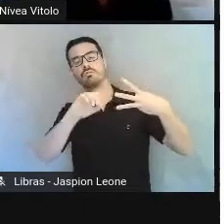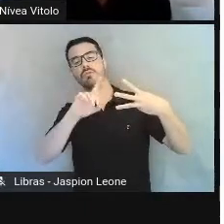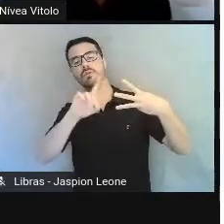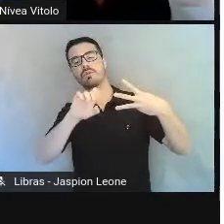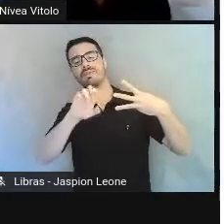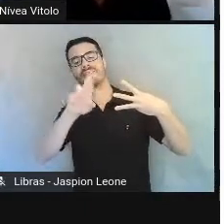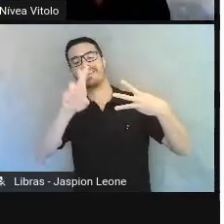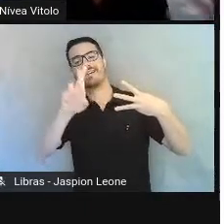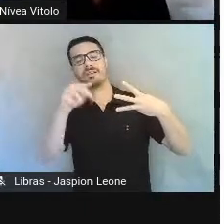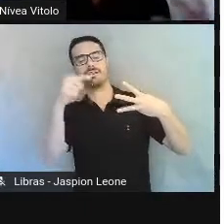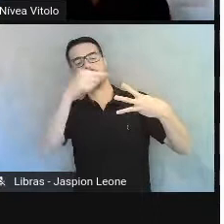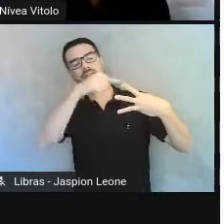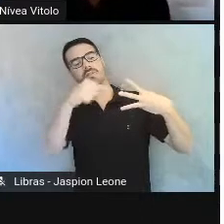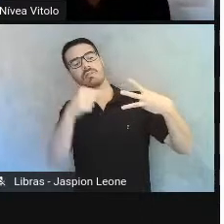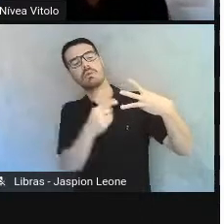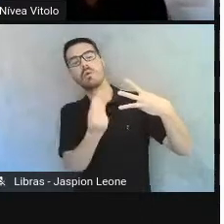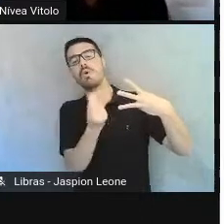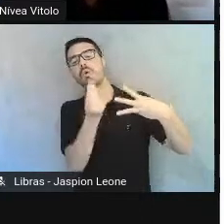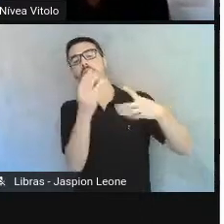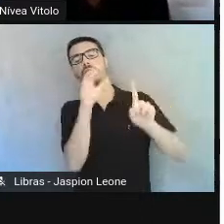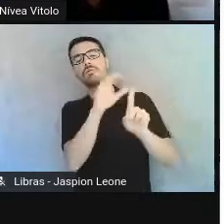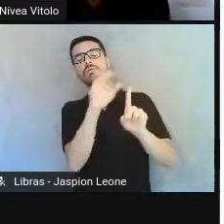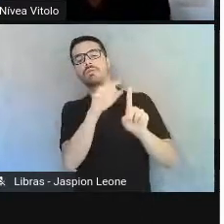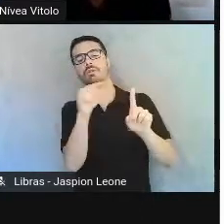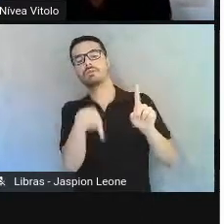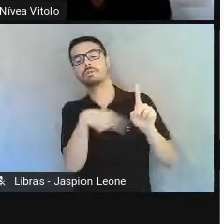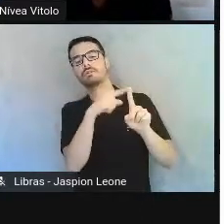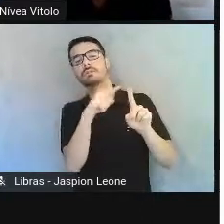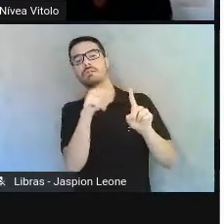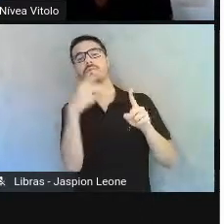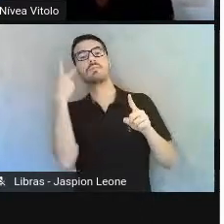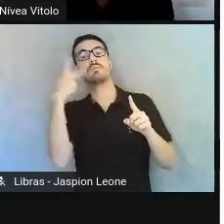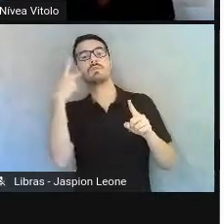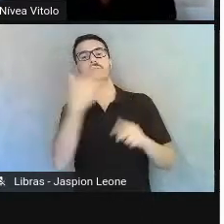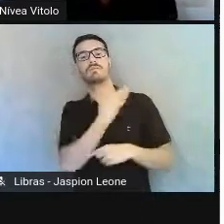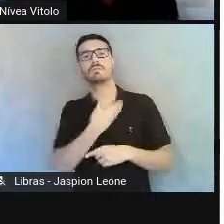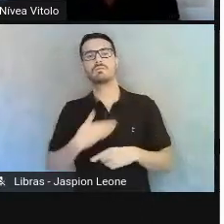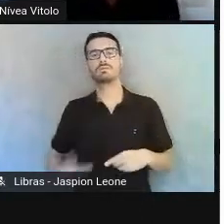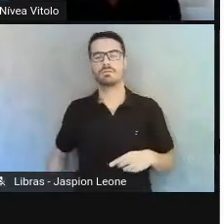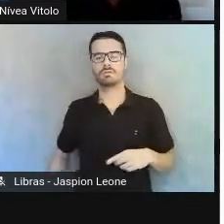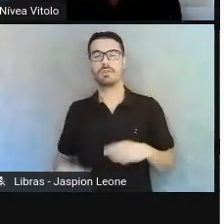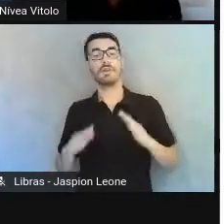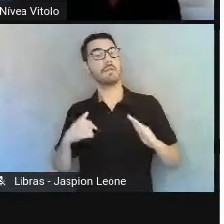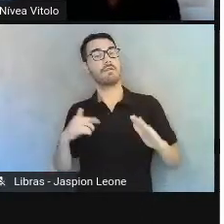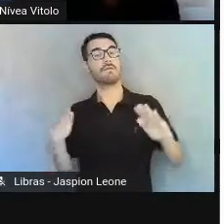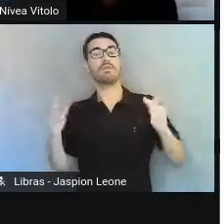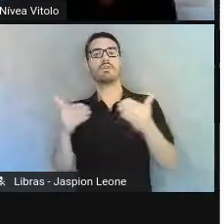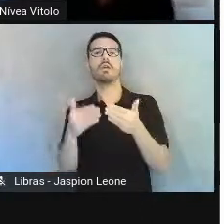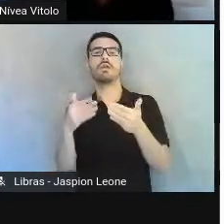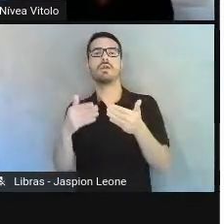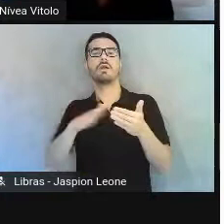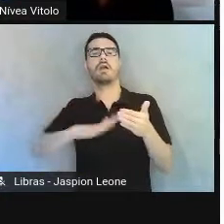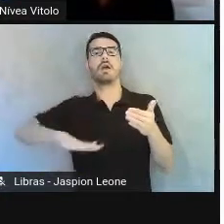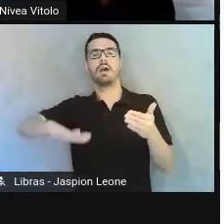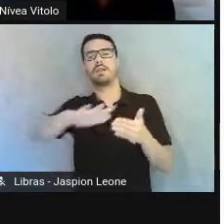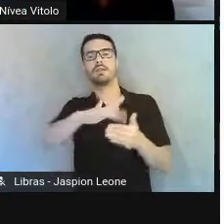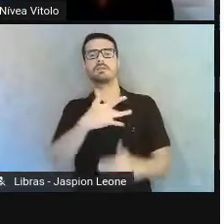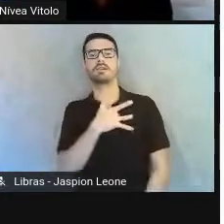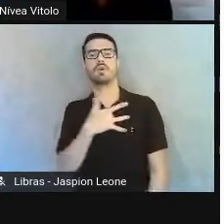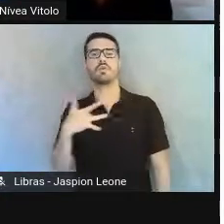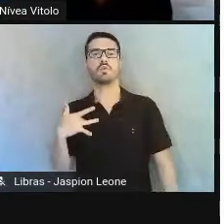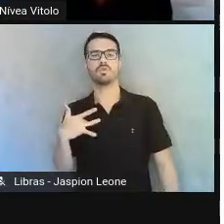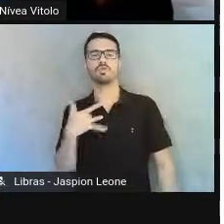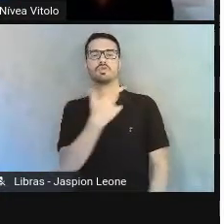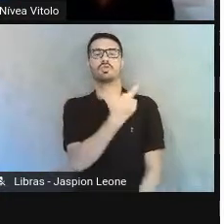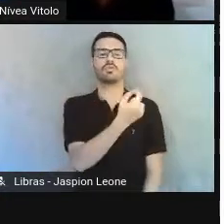do meu estudo? Eu enfatizei, né, eu dei maior ênfase às políticas de saúde no período de 2007 a 2014. Então,